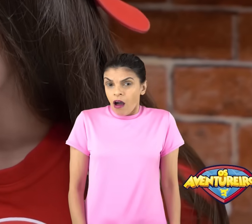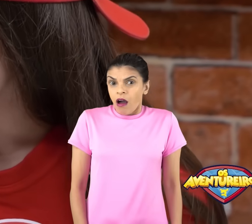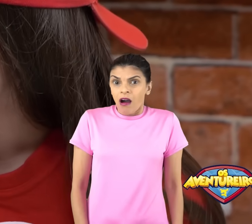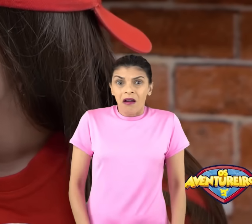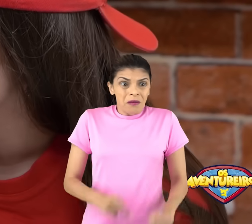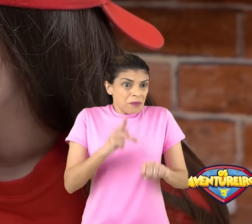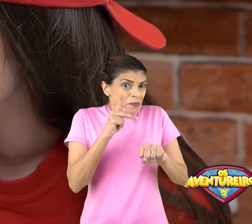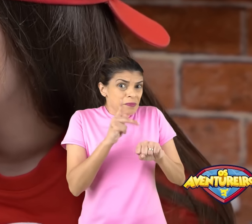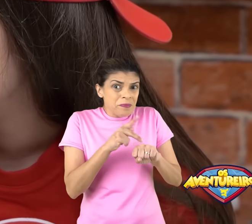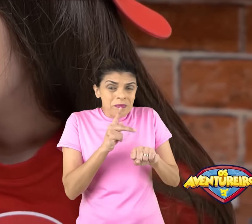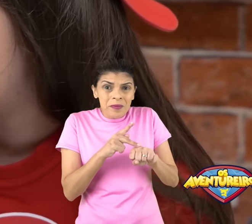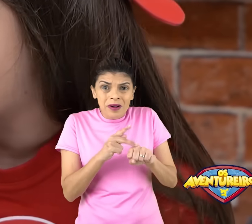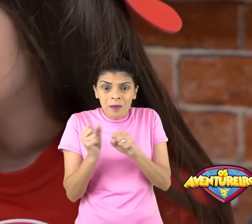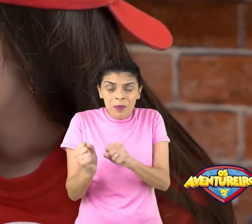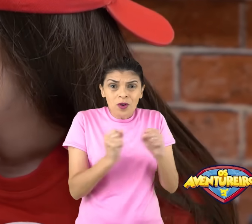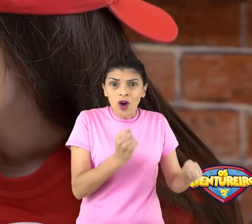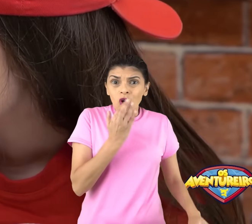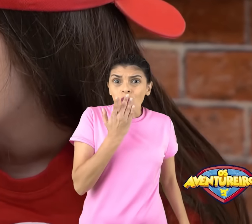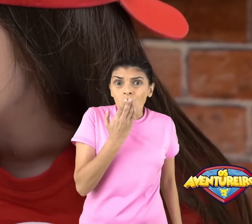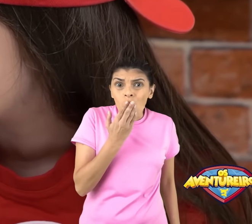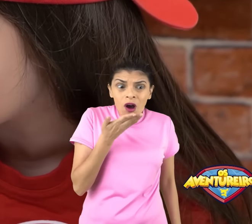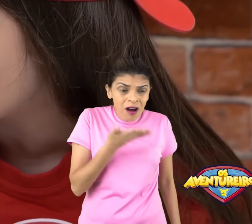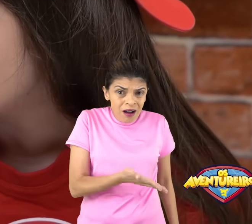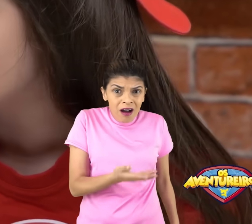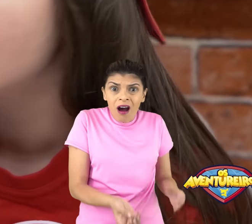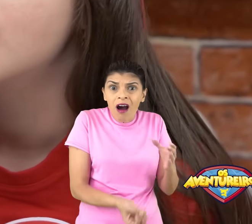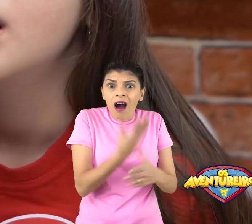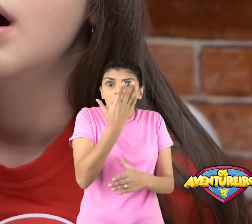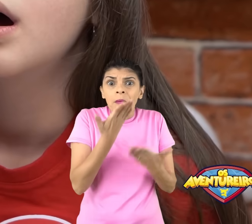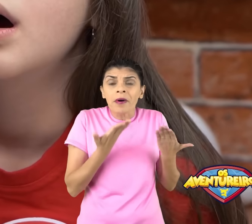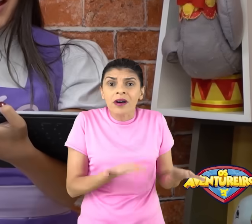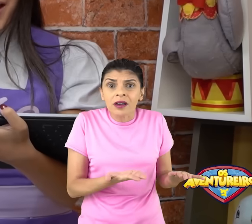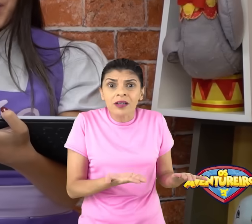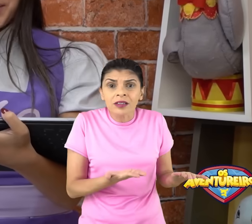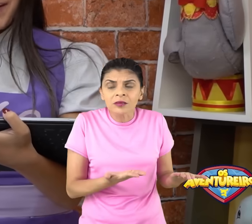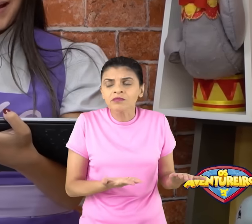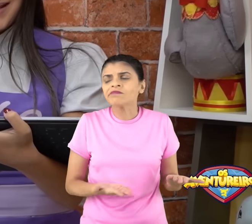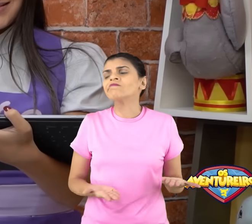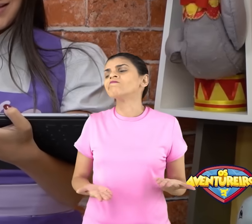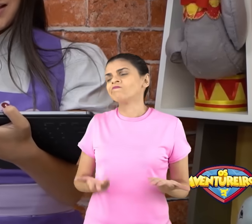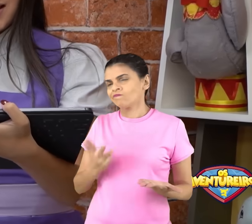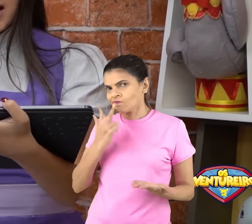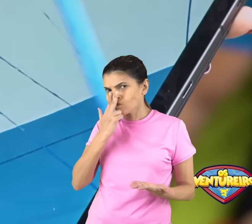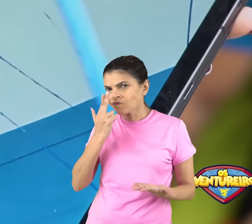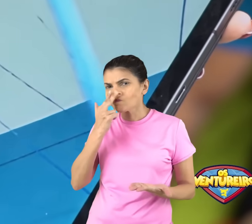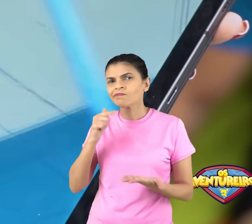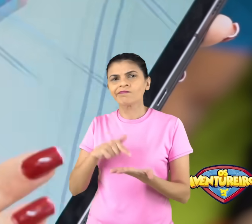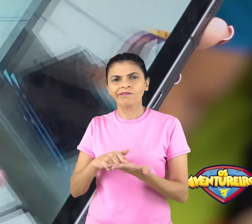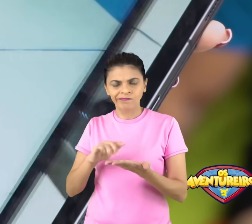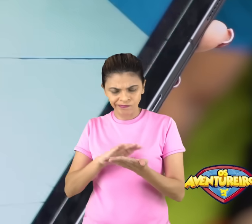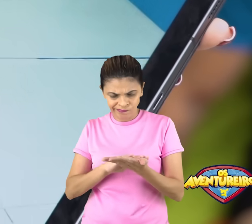A Pedra do Poder Colorida finalmente apareceu? É o que parece.